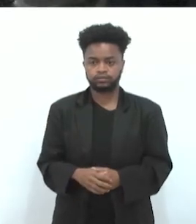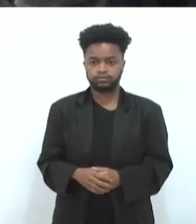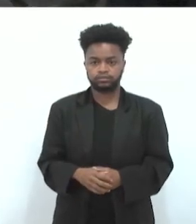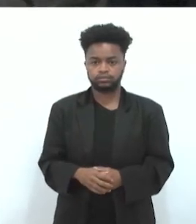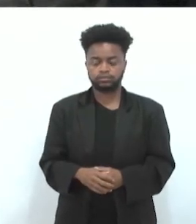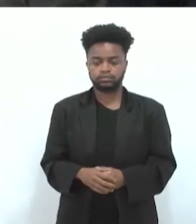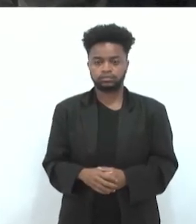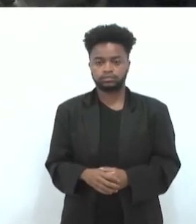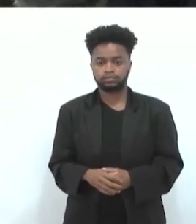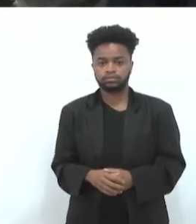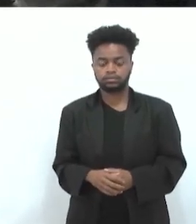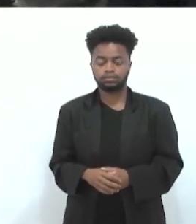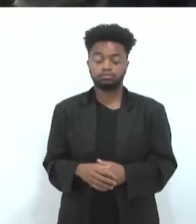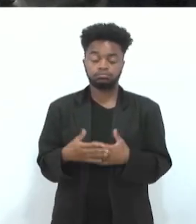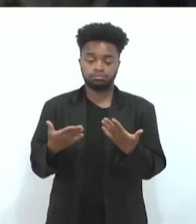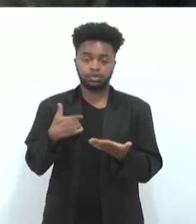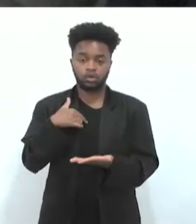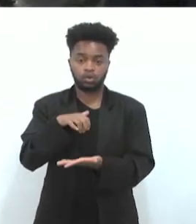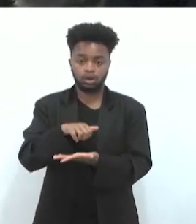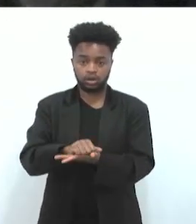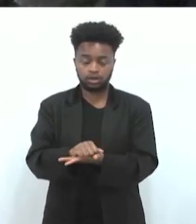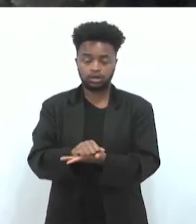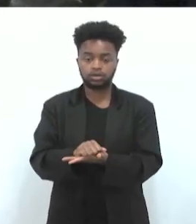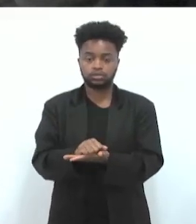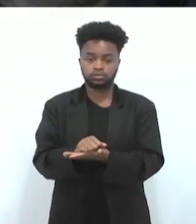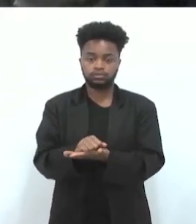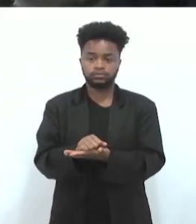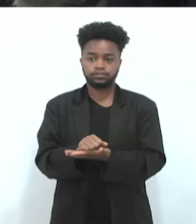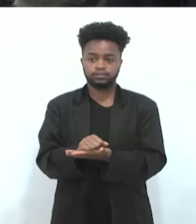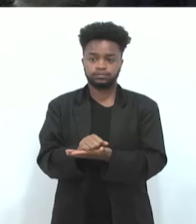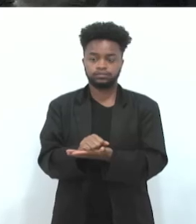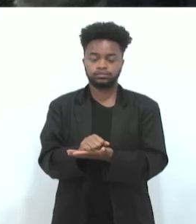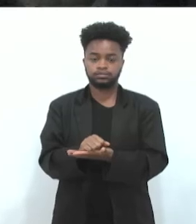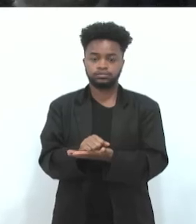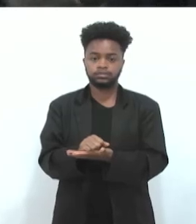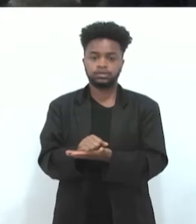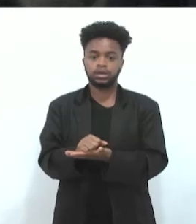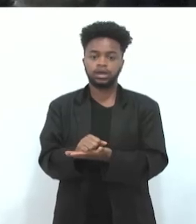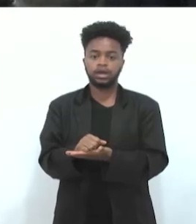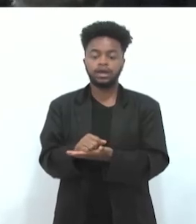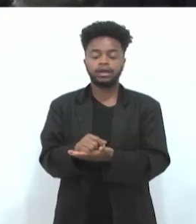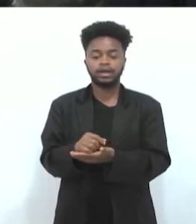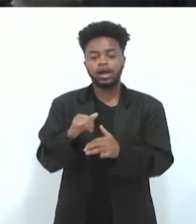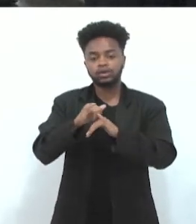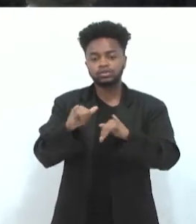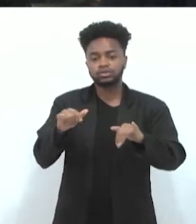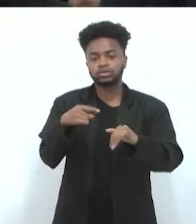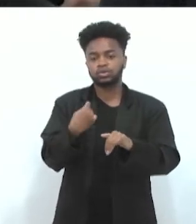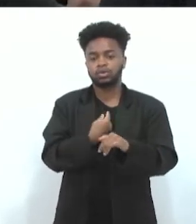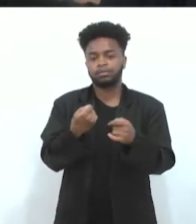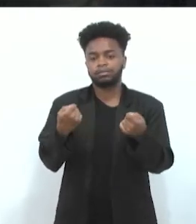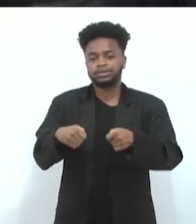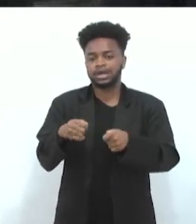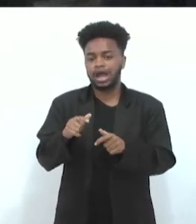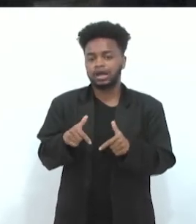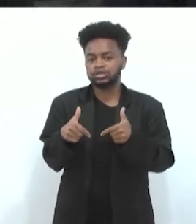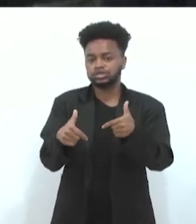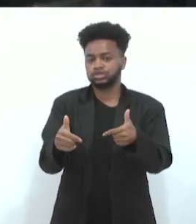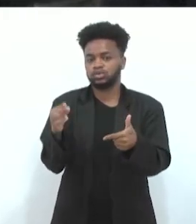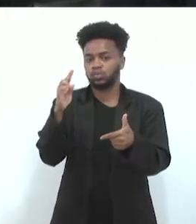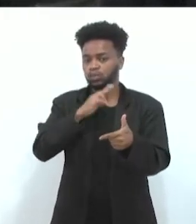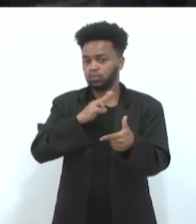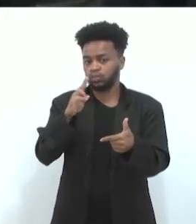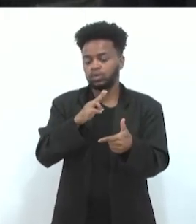aqui registrado isso, presidente, e dizer que a gente precisa urgentemente tomar essa atitude para